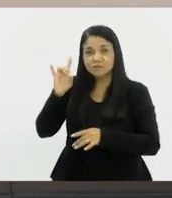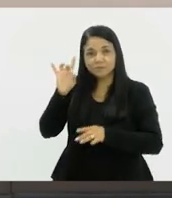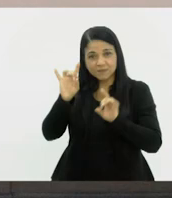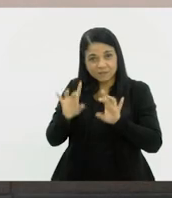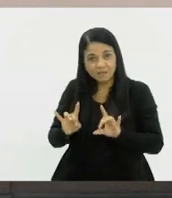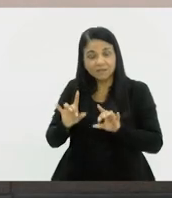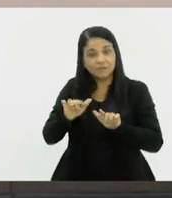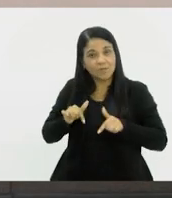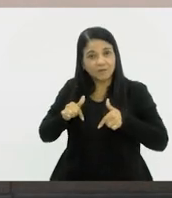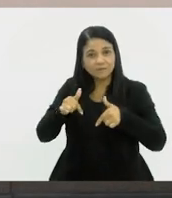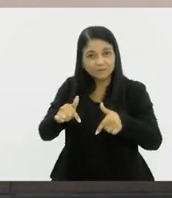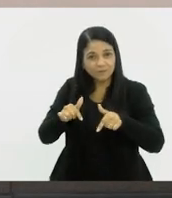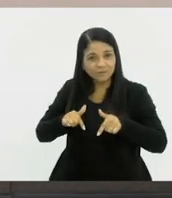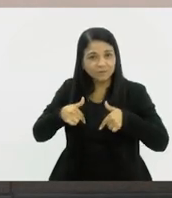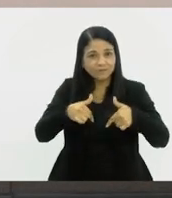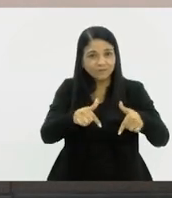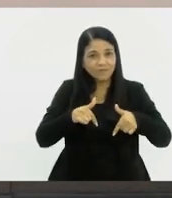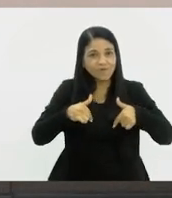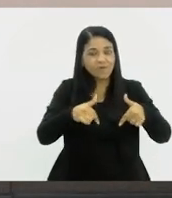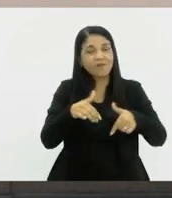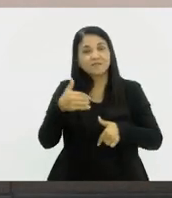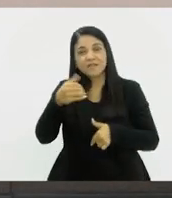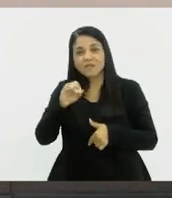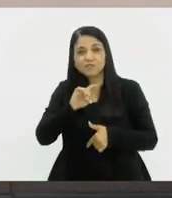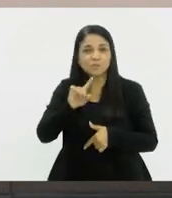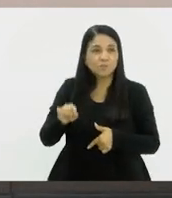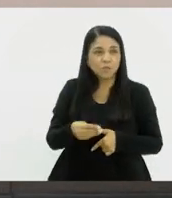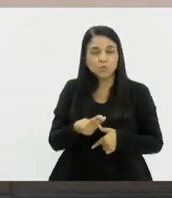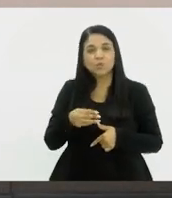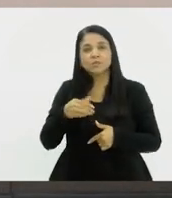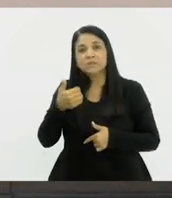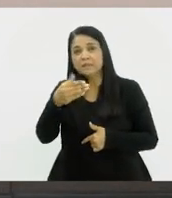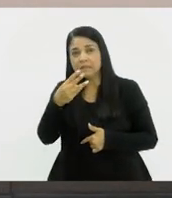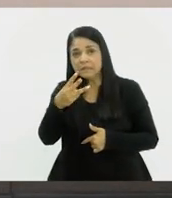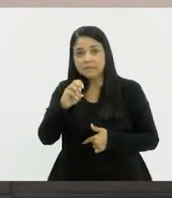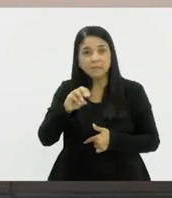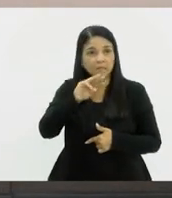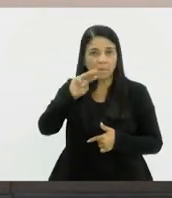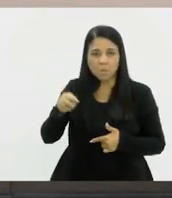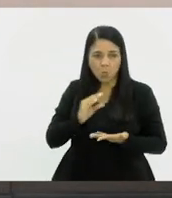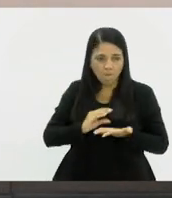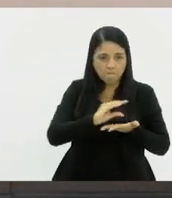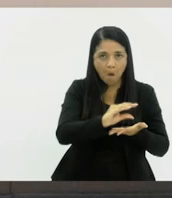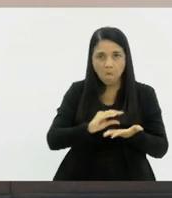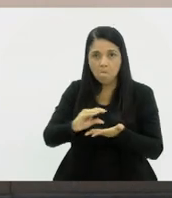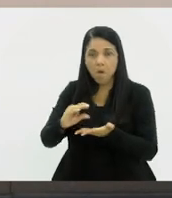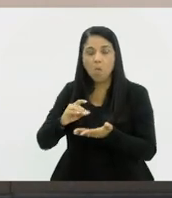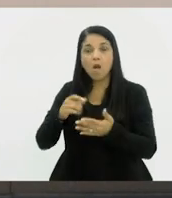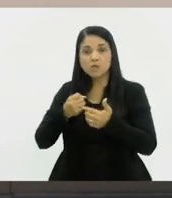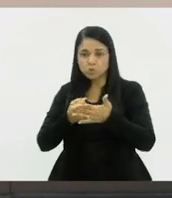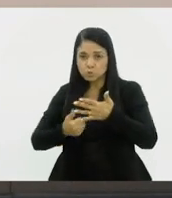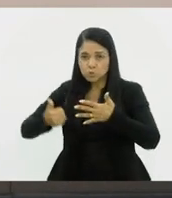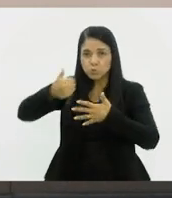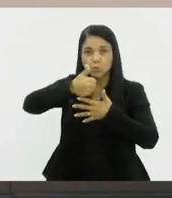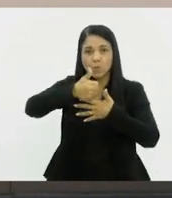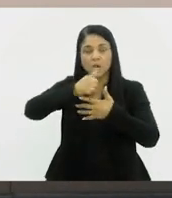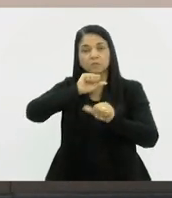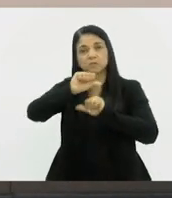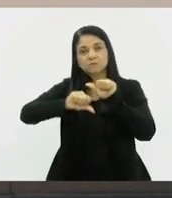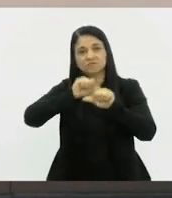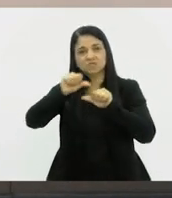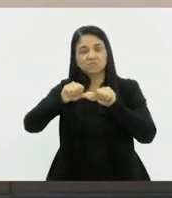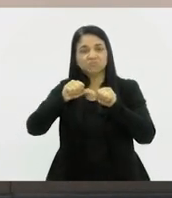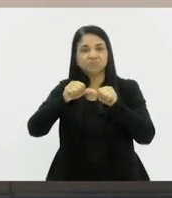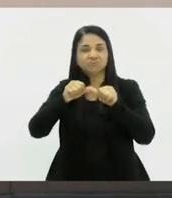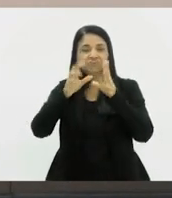ações que eram eh 10.000 20.000 30.000 de ressarcimento e essa súmula transformou isso tudo em mero